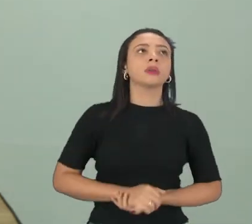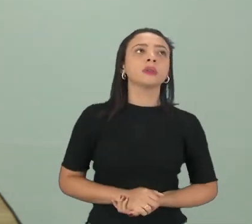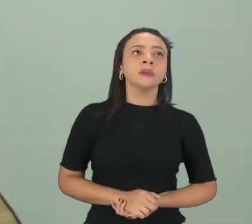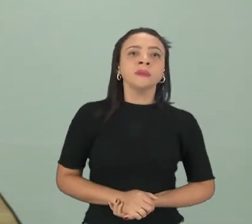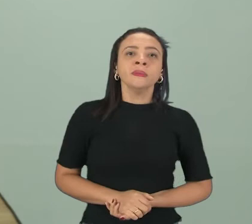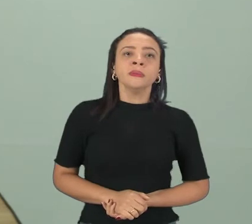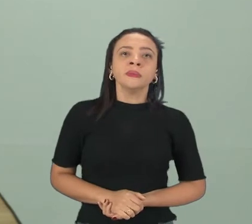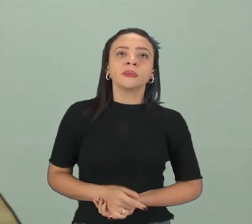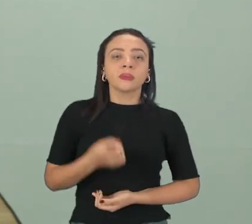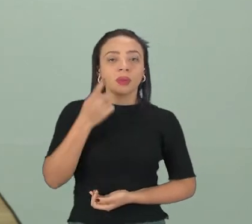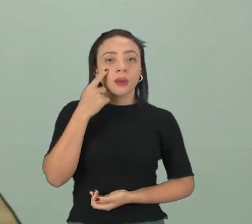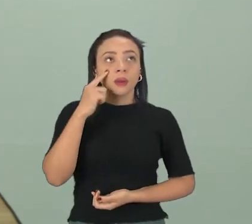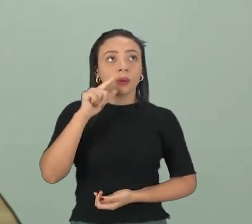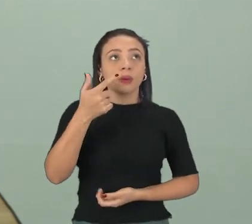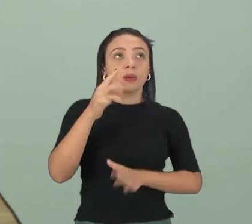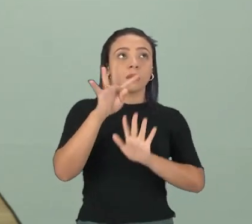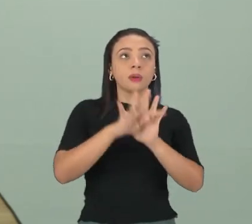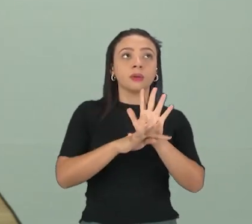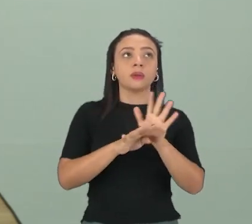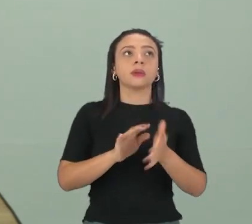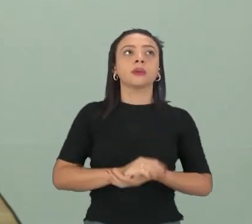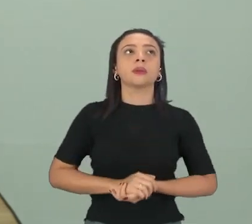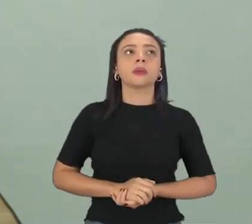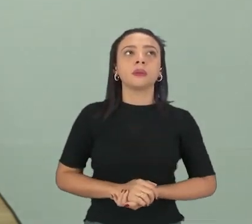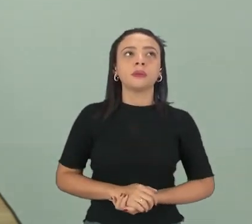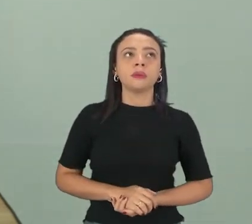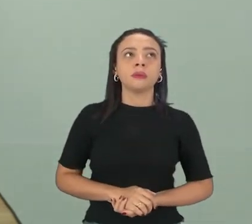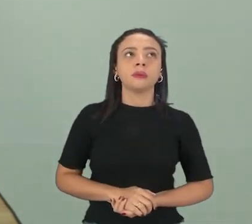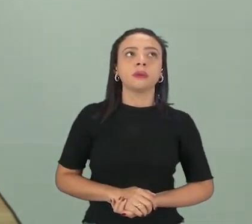analisar mais um textinho?